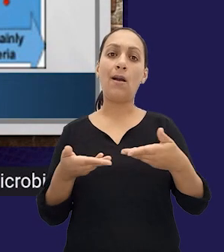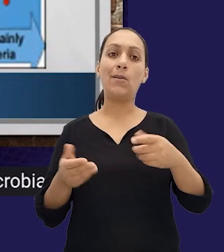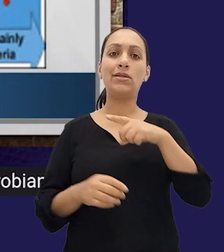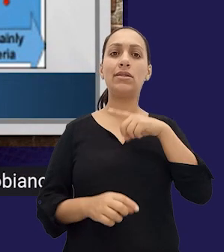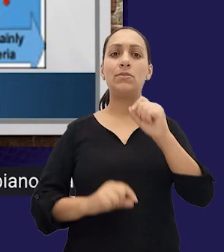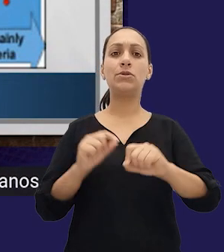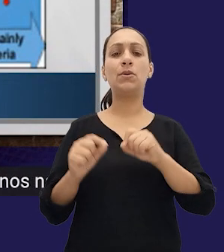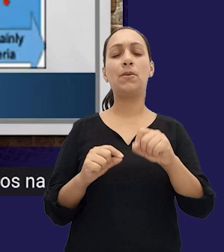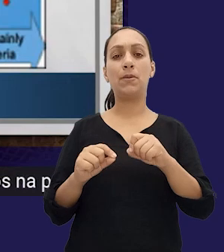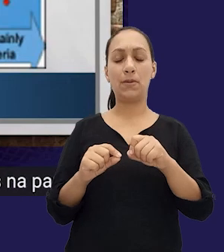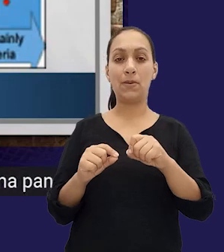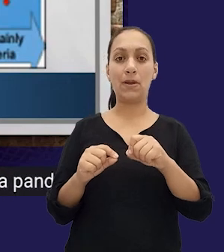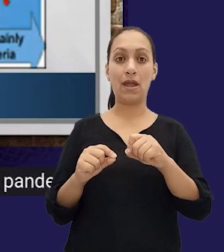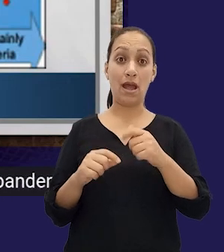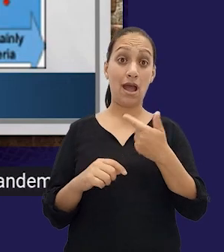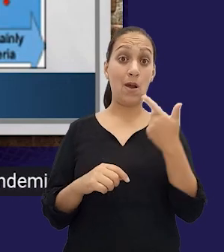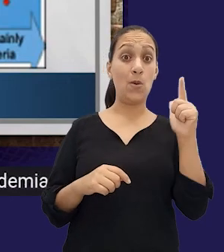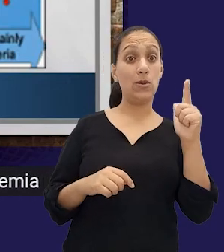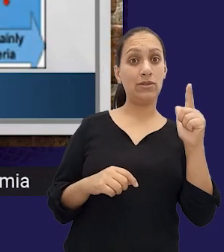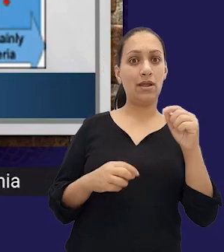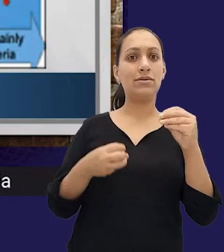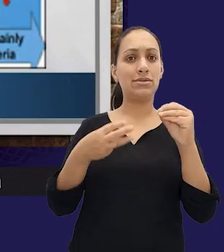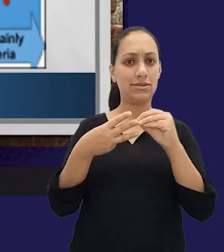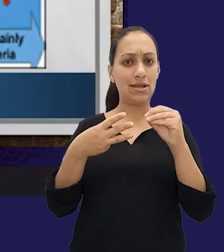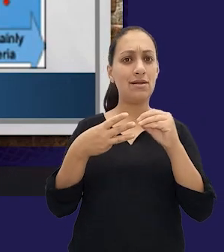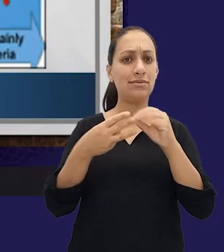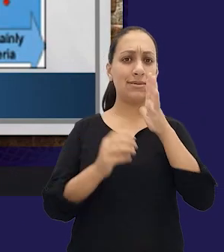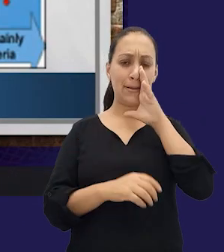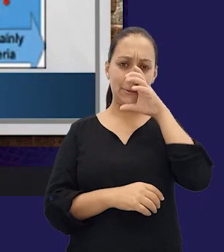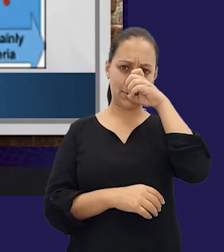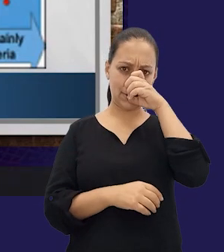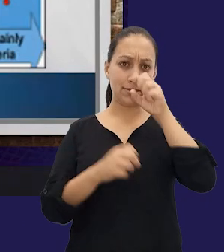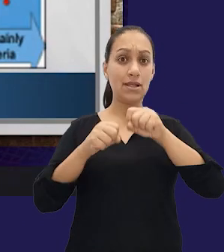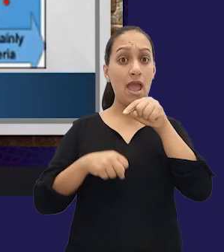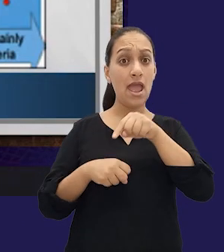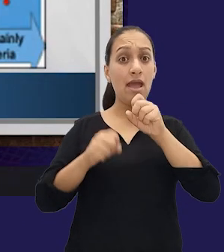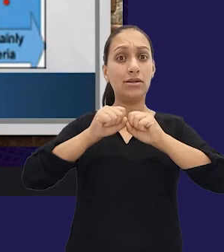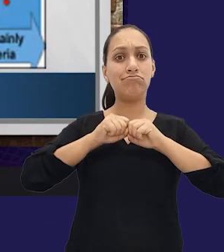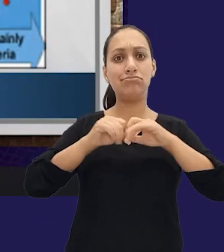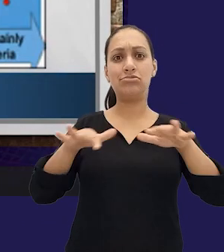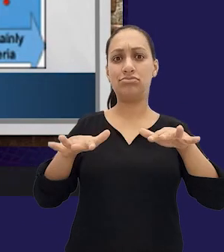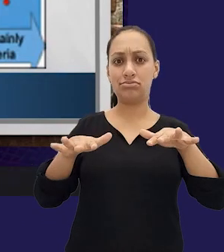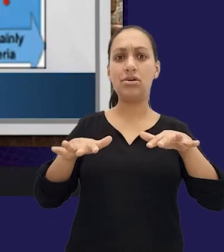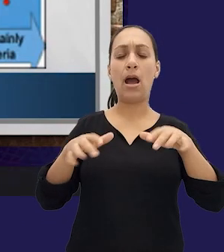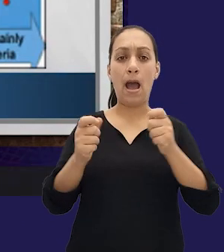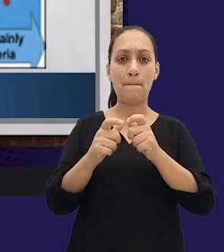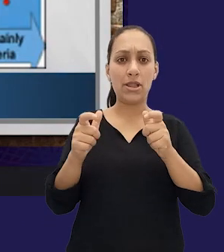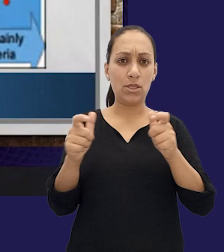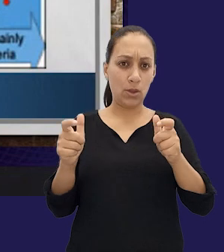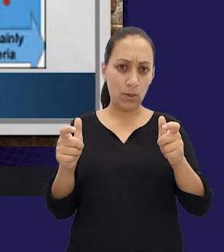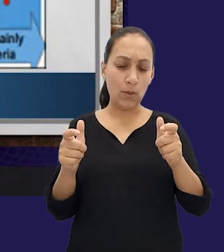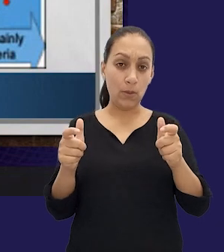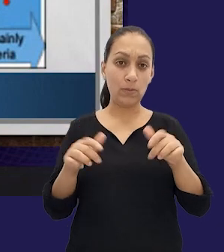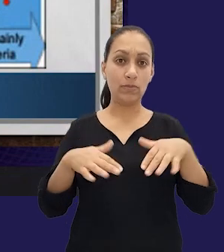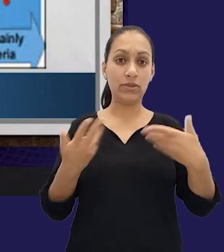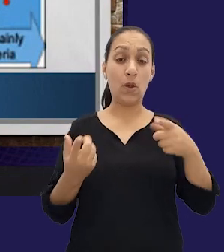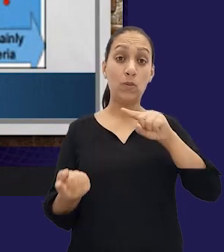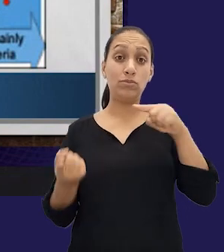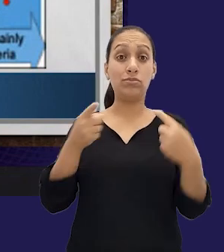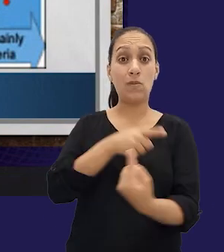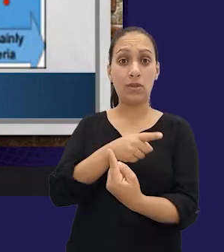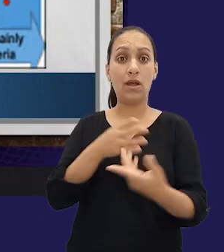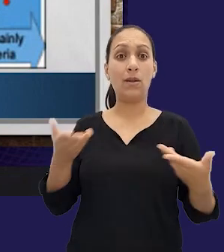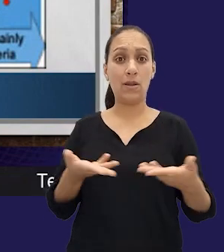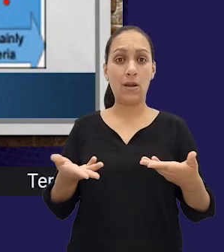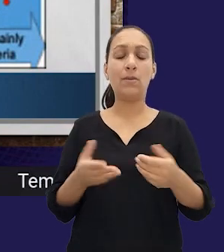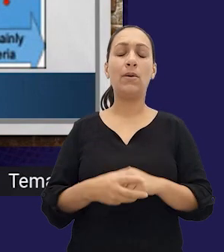a possibilidade dessa outra célula, que é a resistente, de se multiplicar. E passa a ter exatamente o panorama invertido,